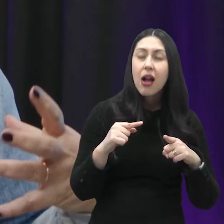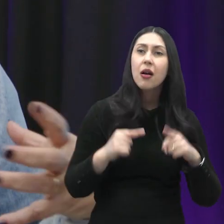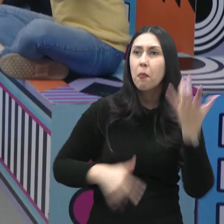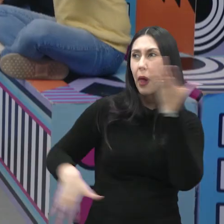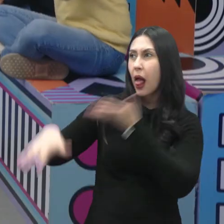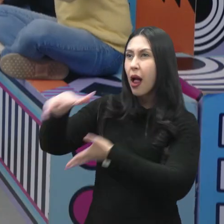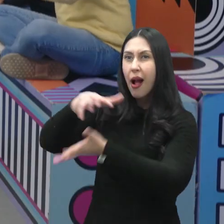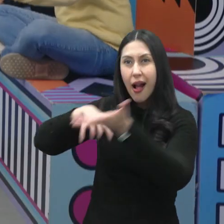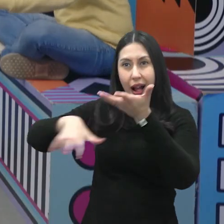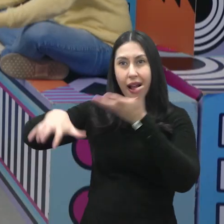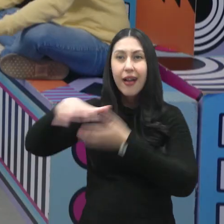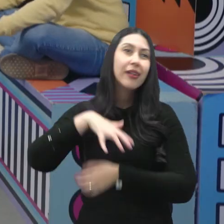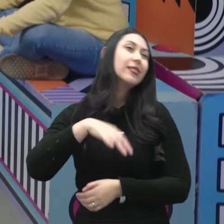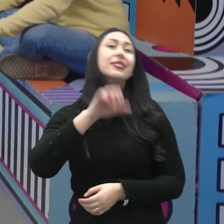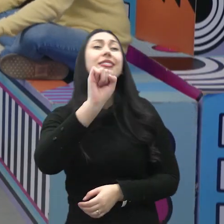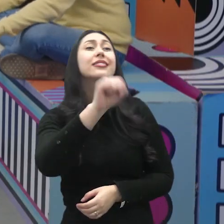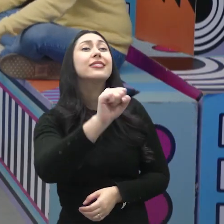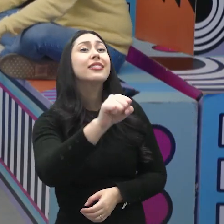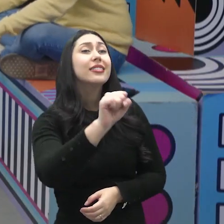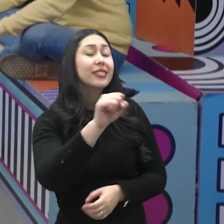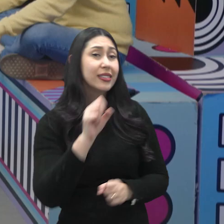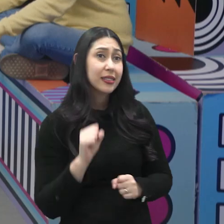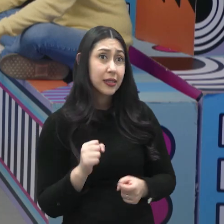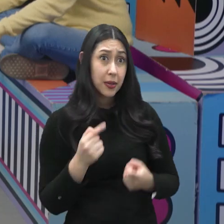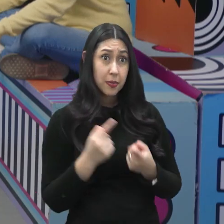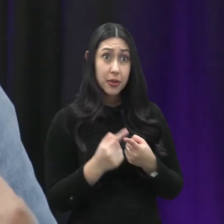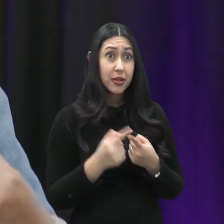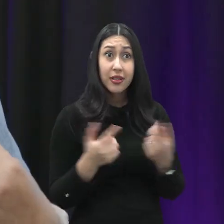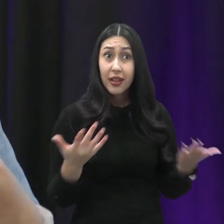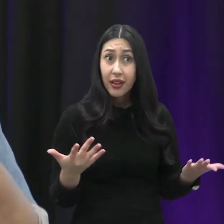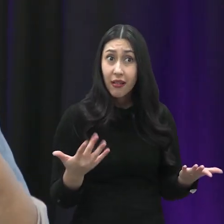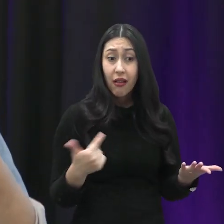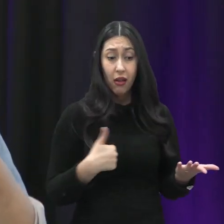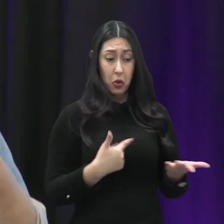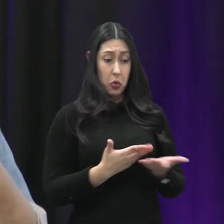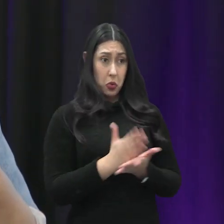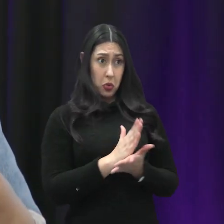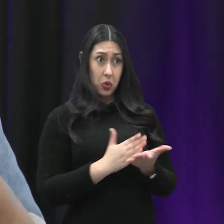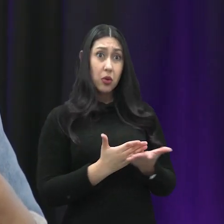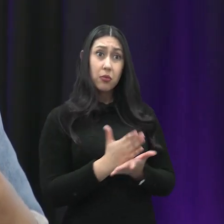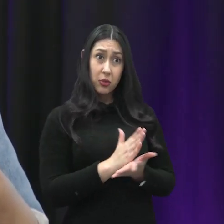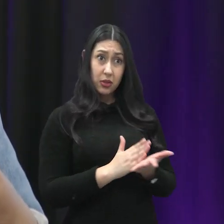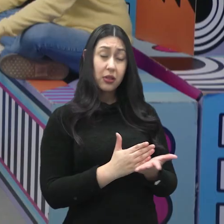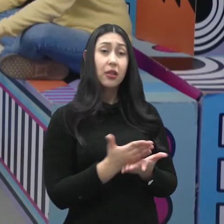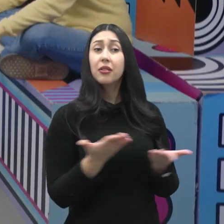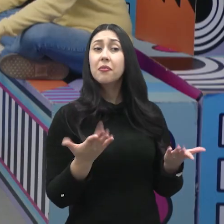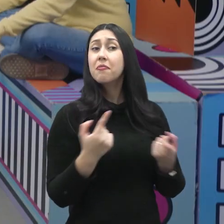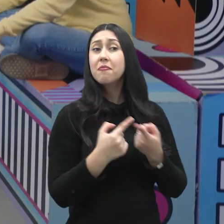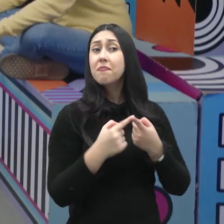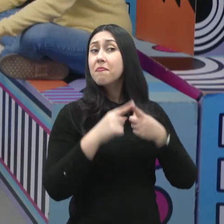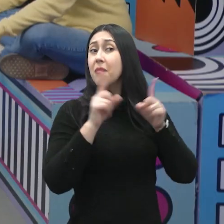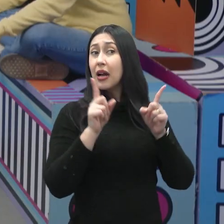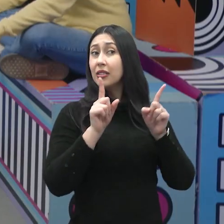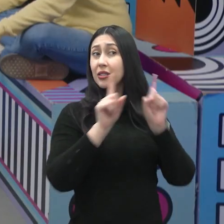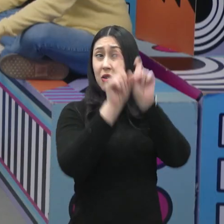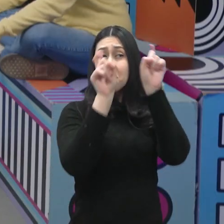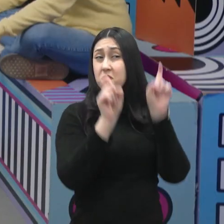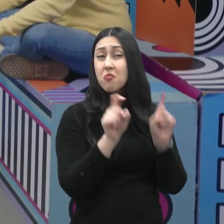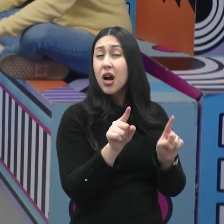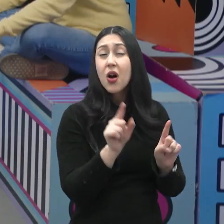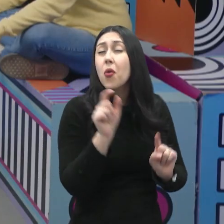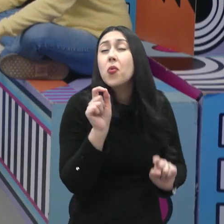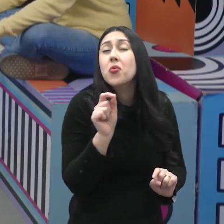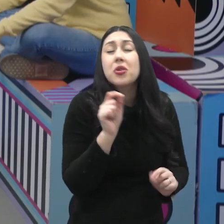esse reboliço todo, né? Exatamente. É porque alguma coisa está me incomodando. Exatamente. E o que é que está me incomodando? O